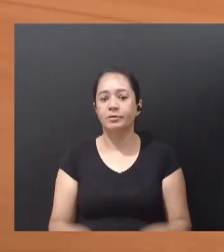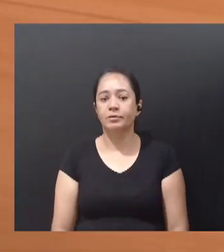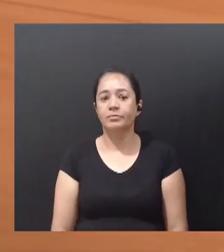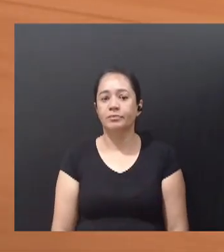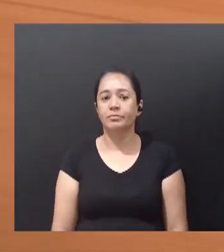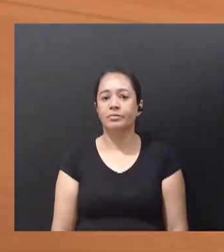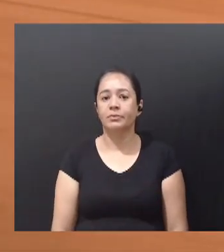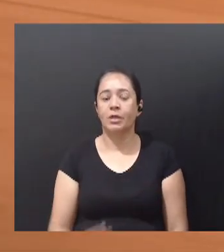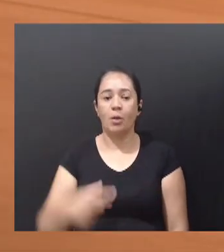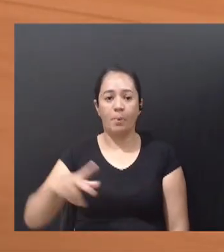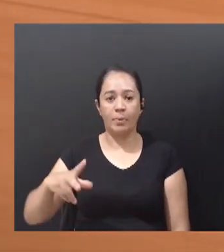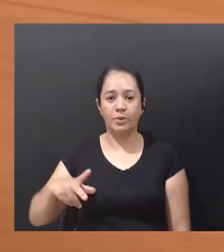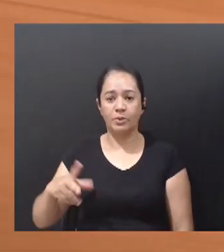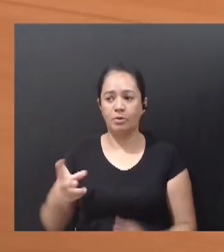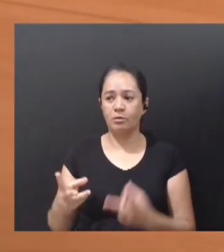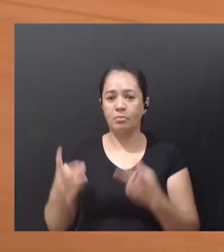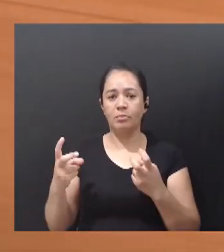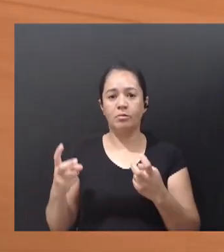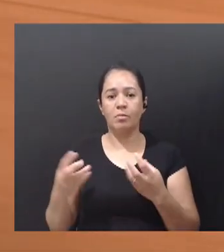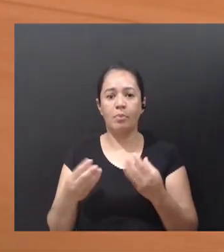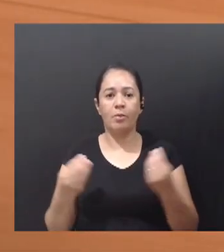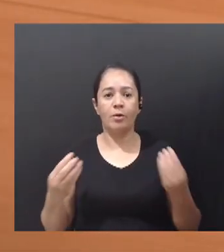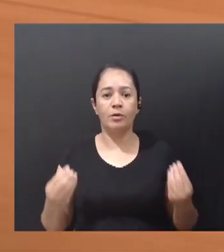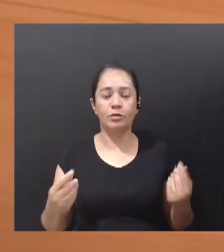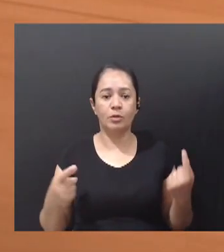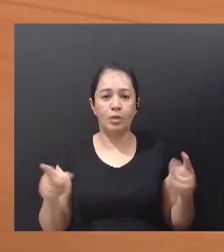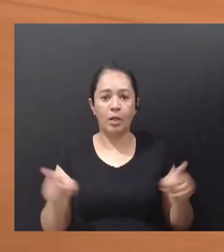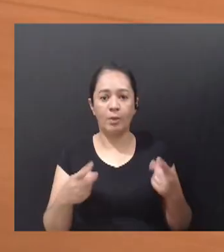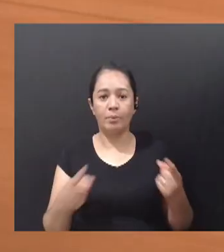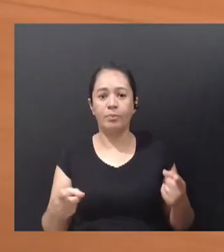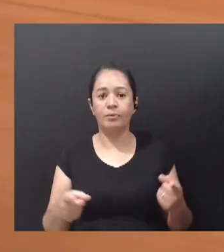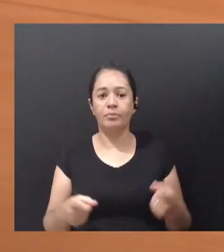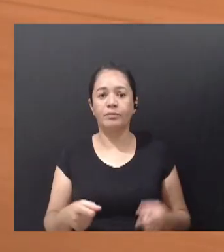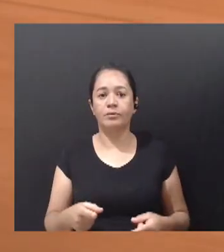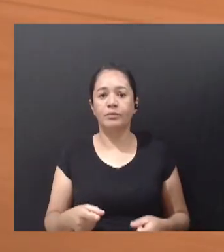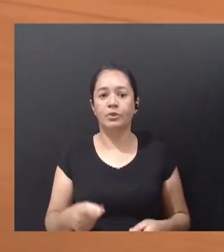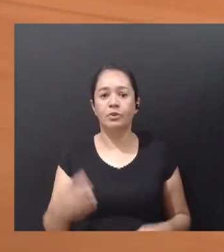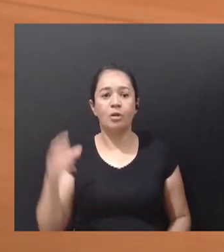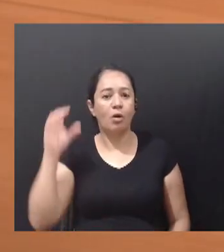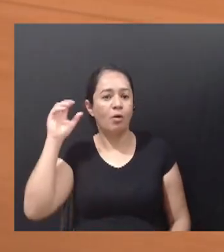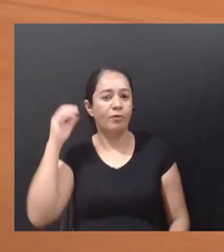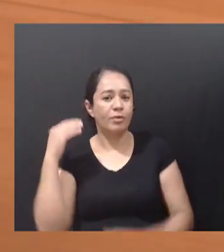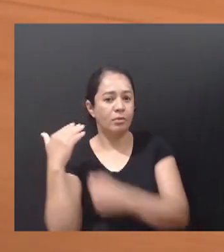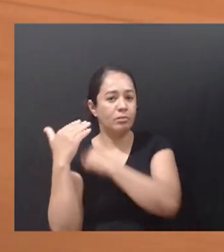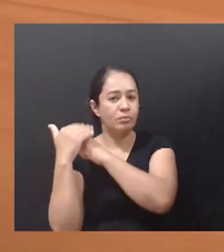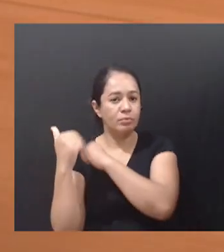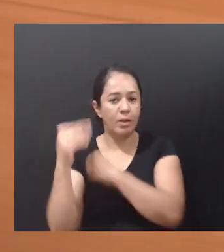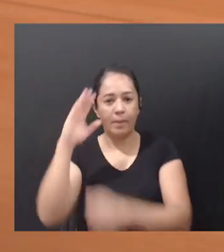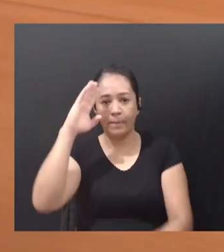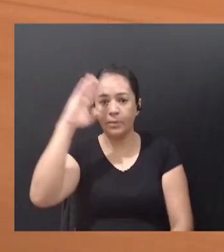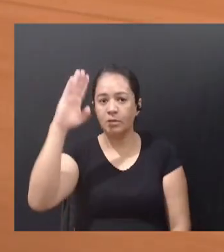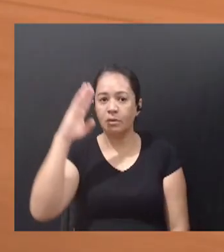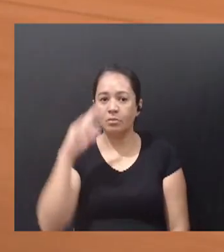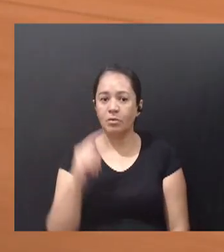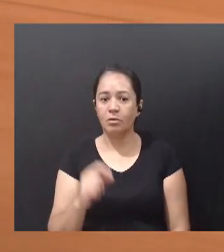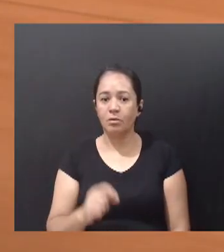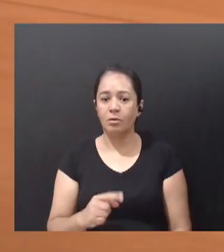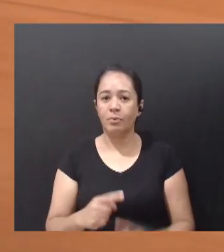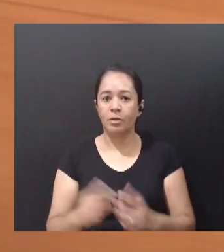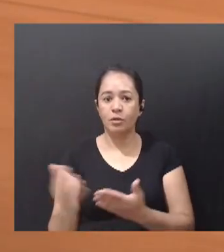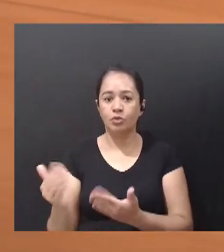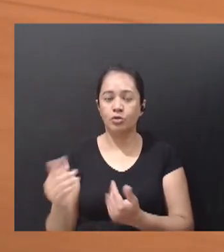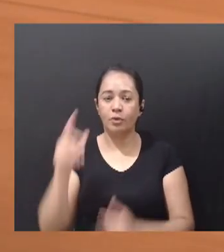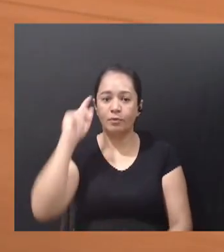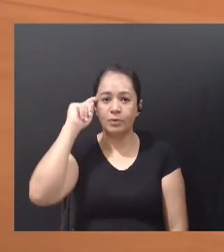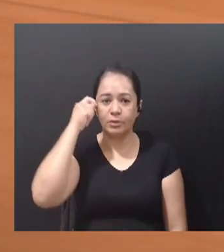me identifico bastante com a música Tô Ouvindo Alguém Me Chamar, principalmente por ser um jovem negro de região